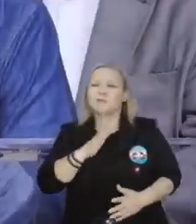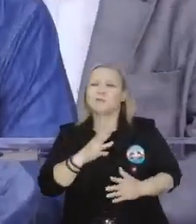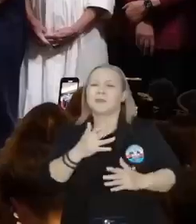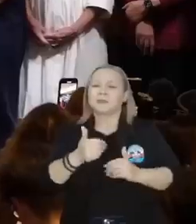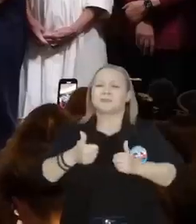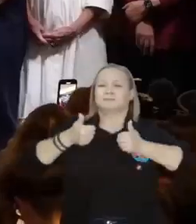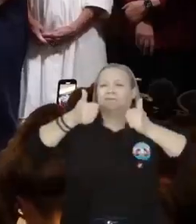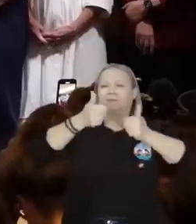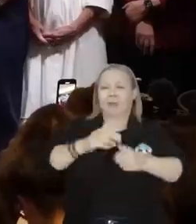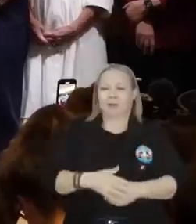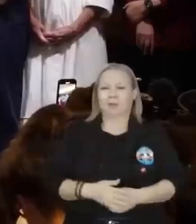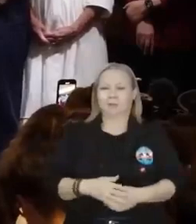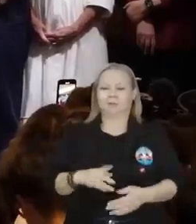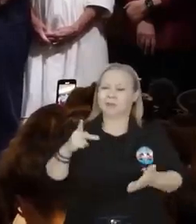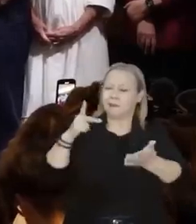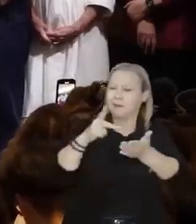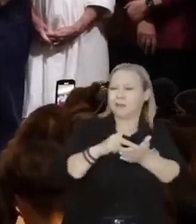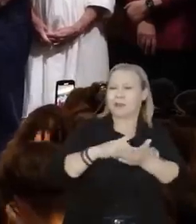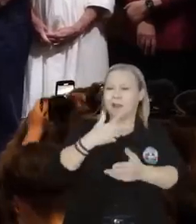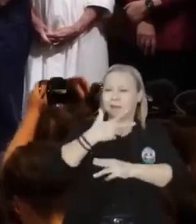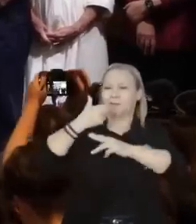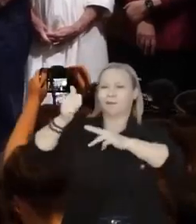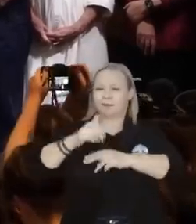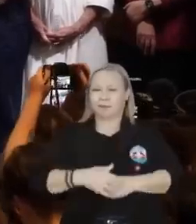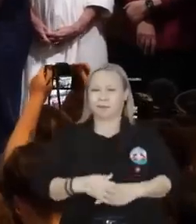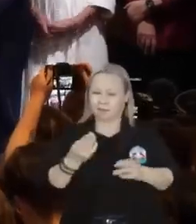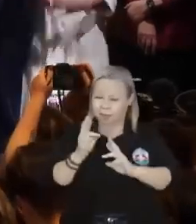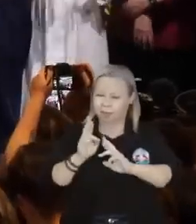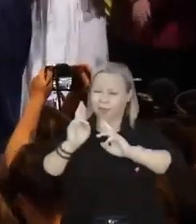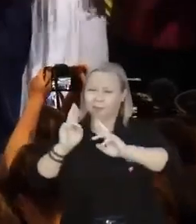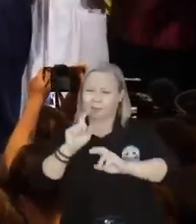mentira e a esperança seja maior que o medo.